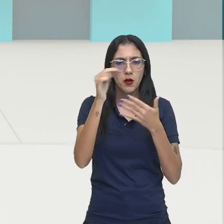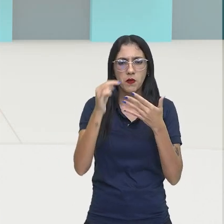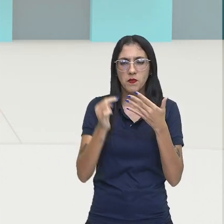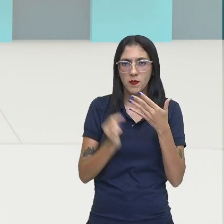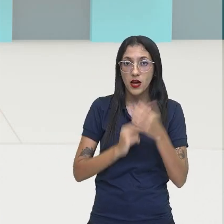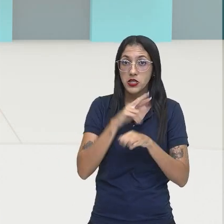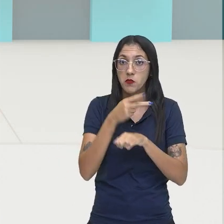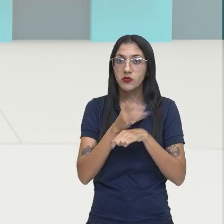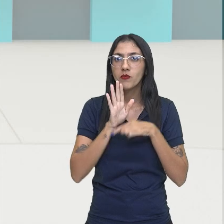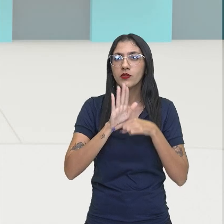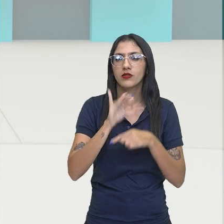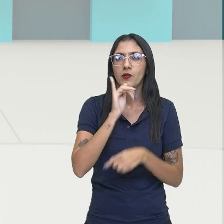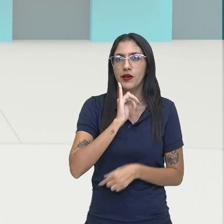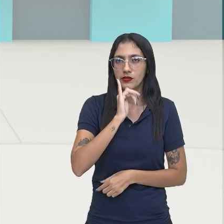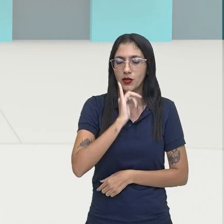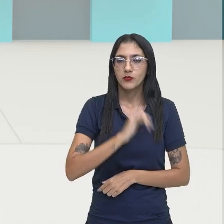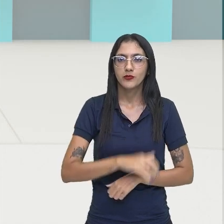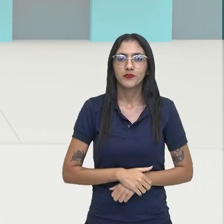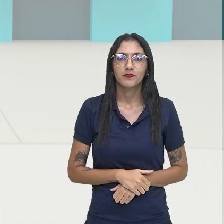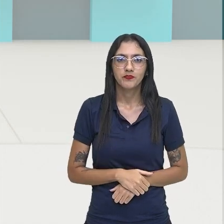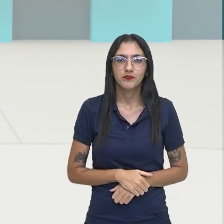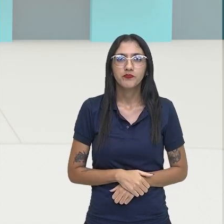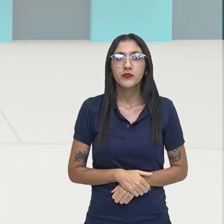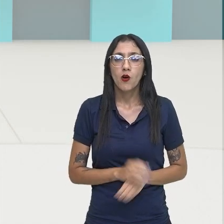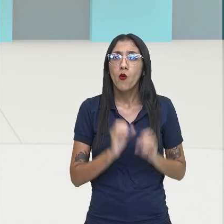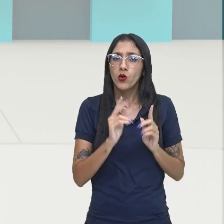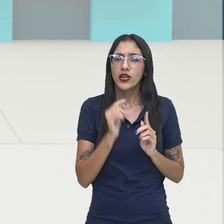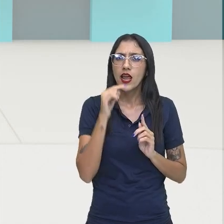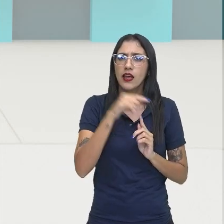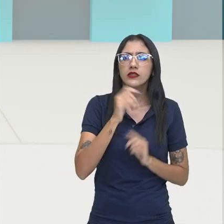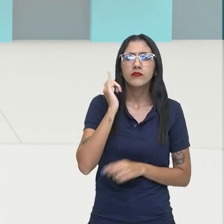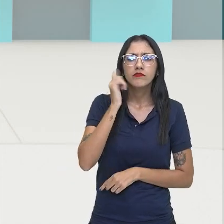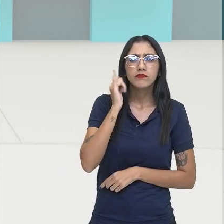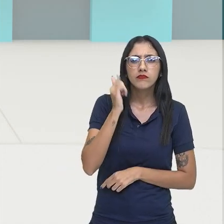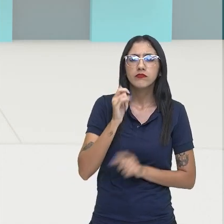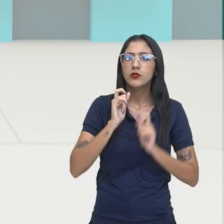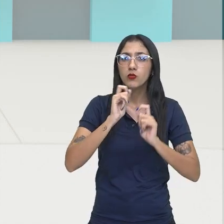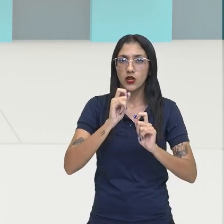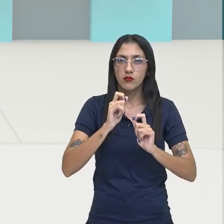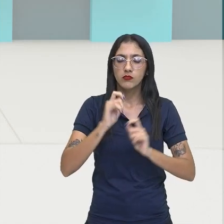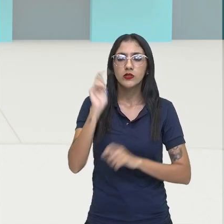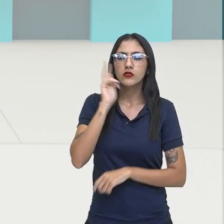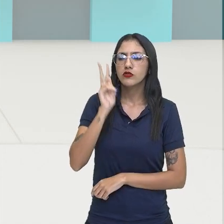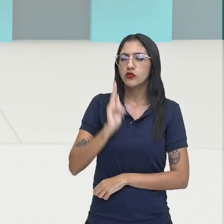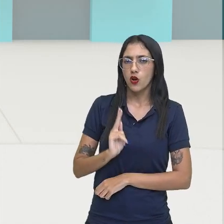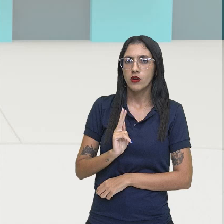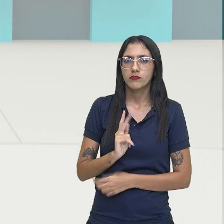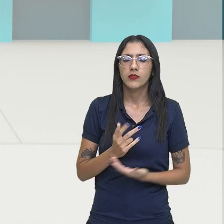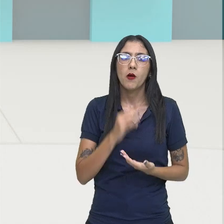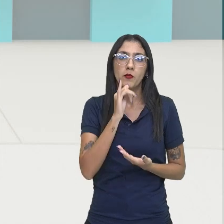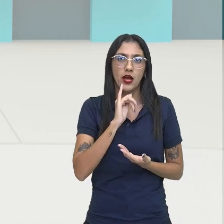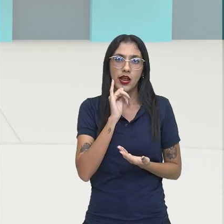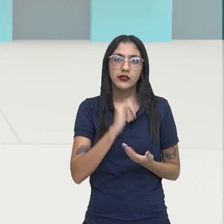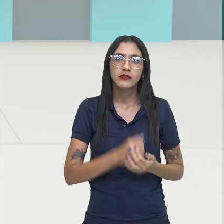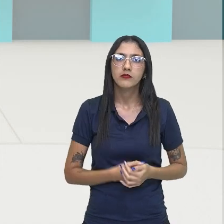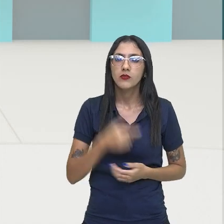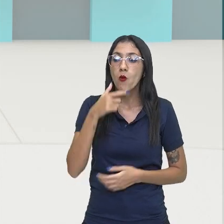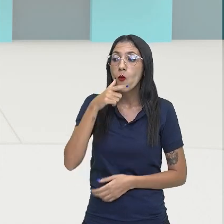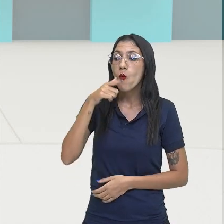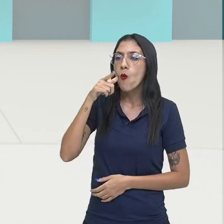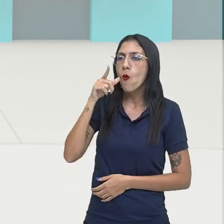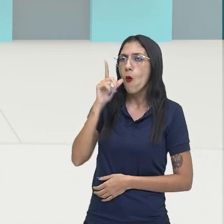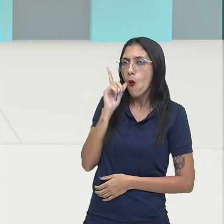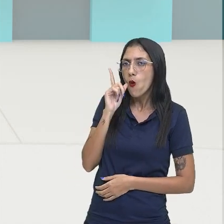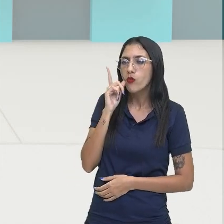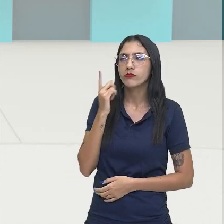vou trazer um exemplo. Ok, já entendi que a narração é contar uma história. Ontem eu encontrei o meu ex,